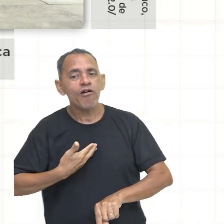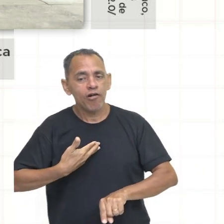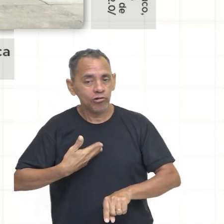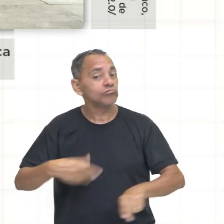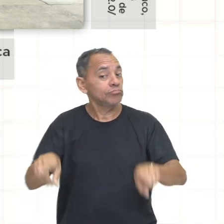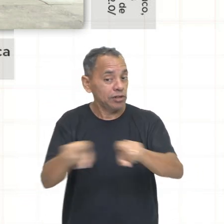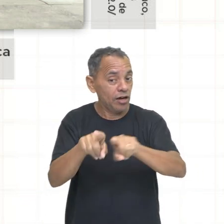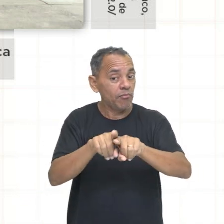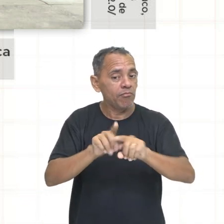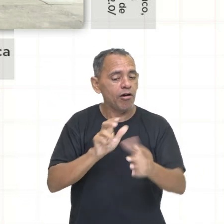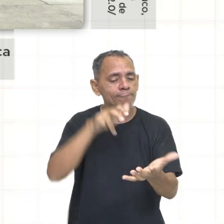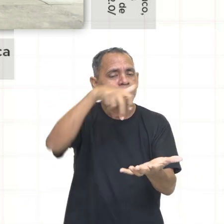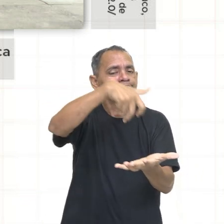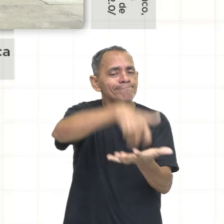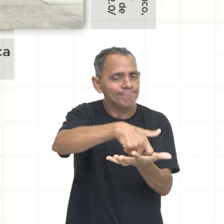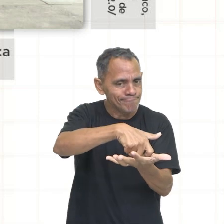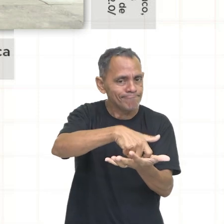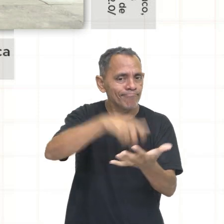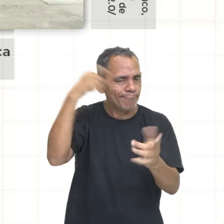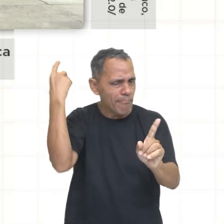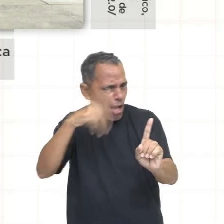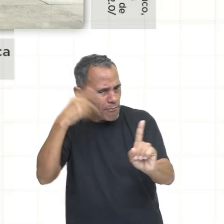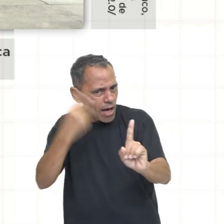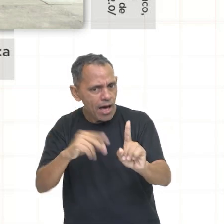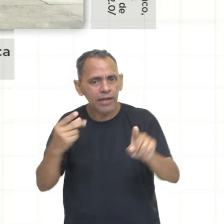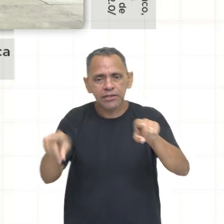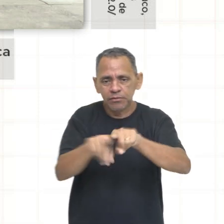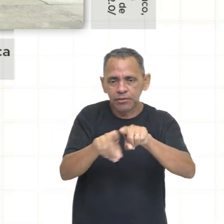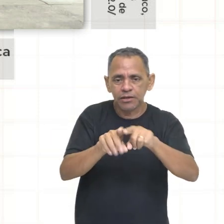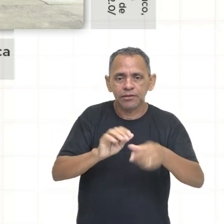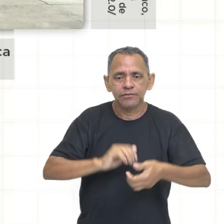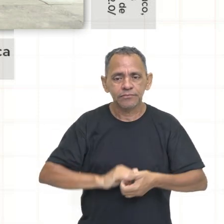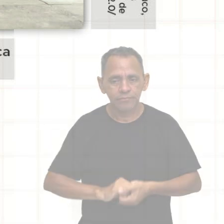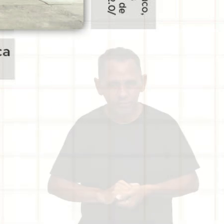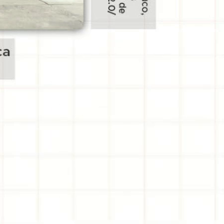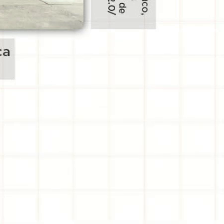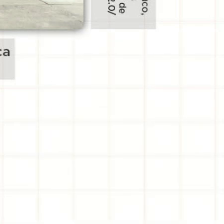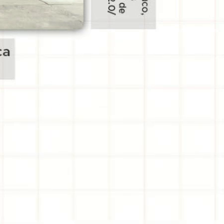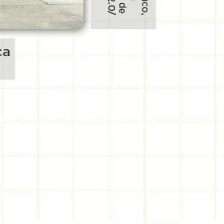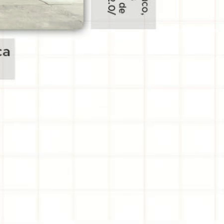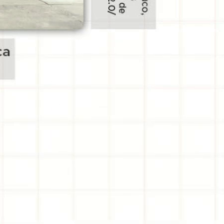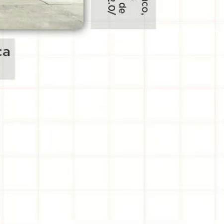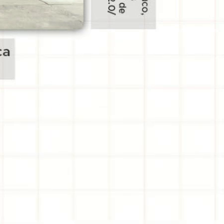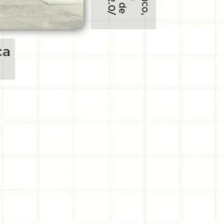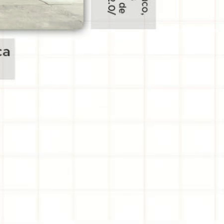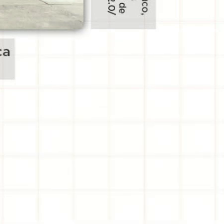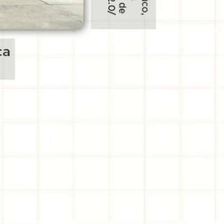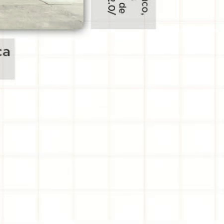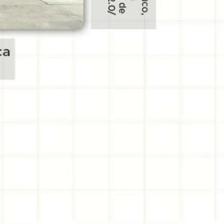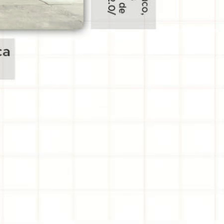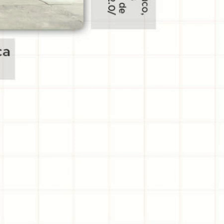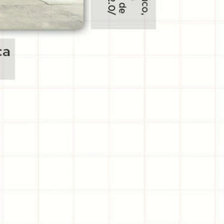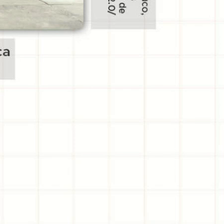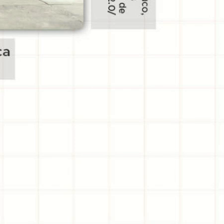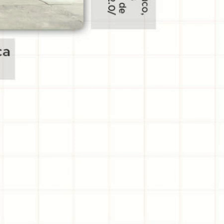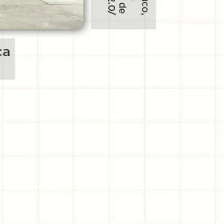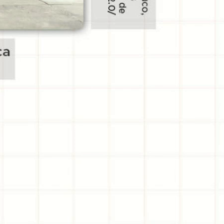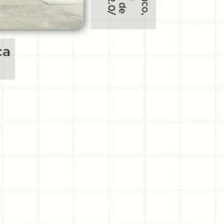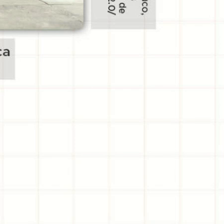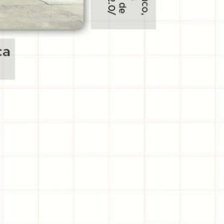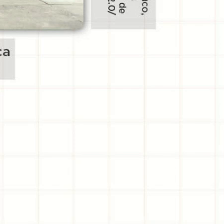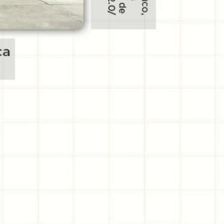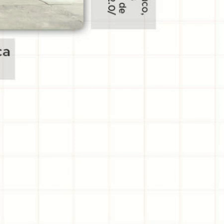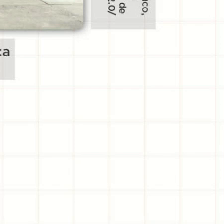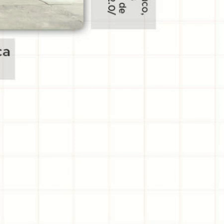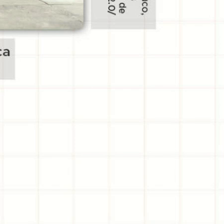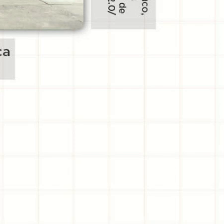vamos dizer assim, as mesmas sanções aplicadas. Então, trouxemos aqui uma imagem, né, que mostra o monumento de tortura